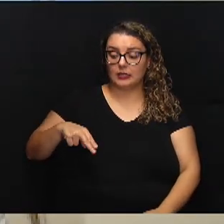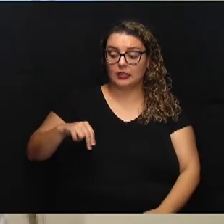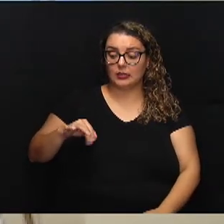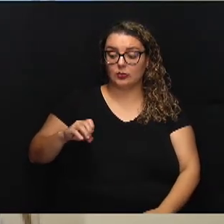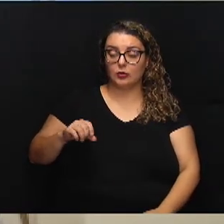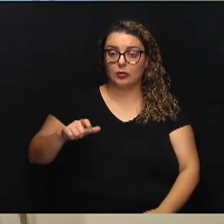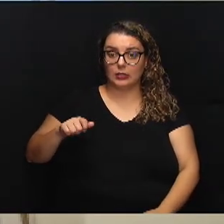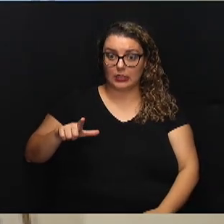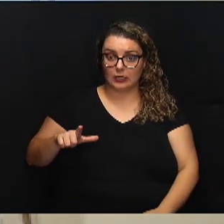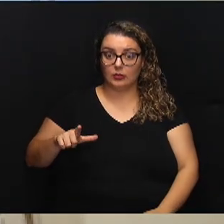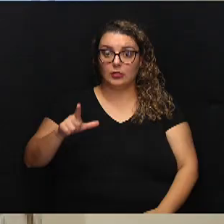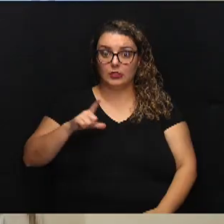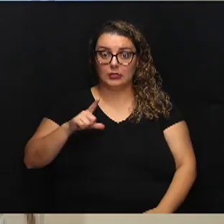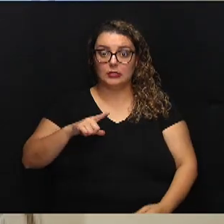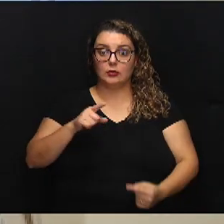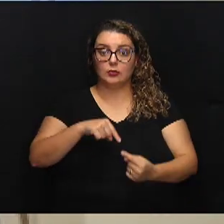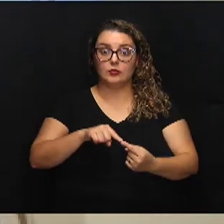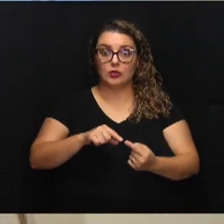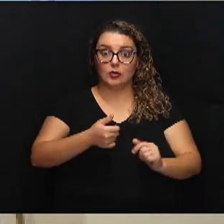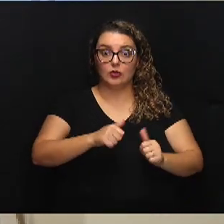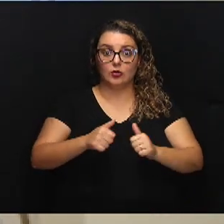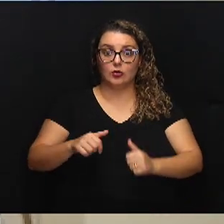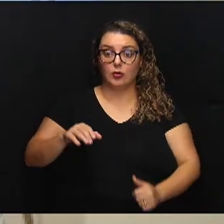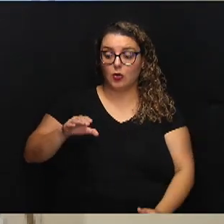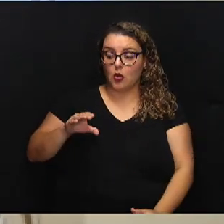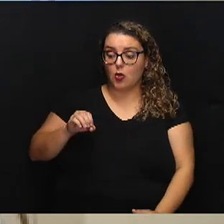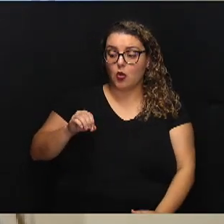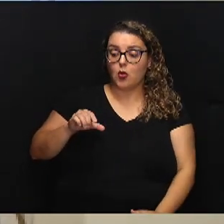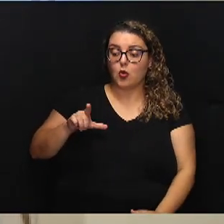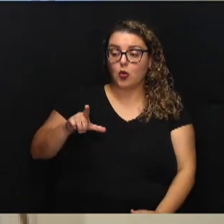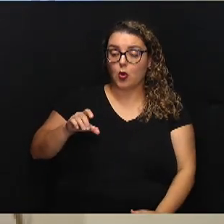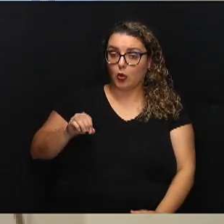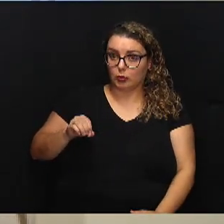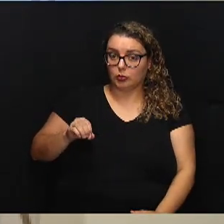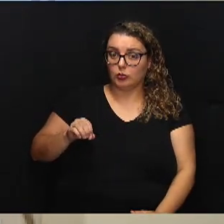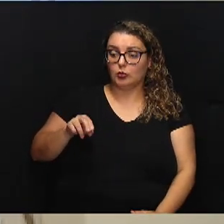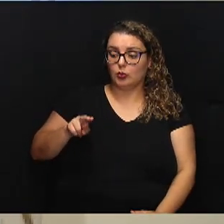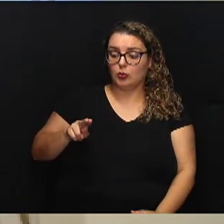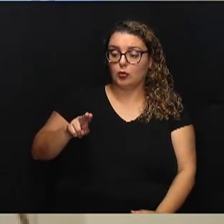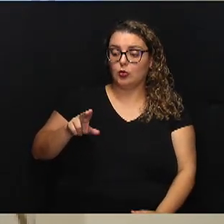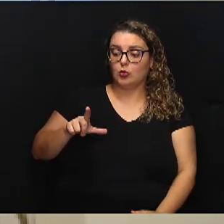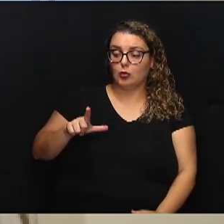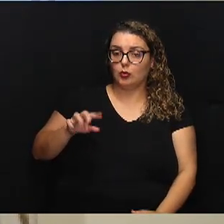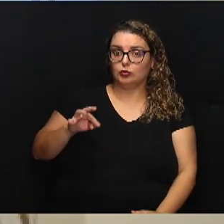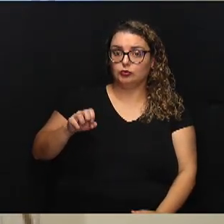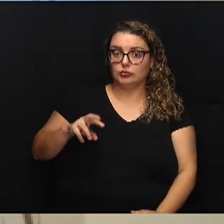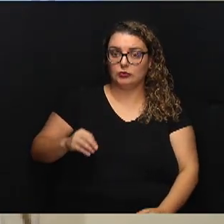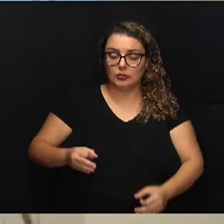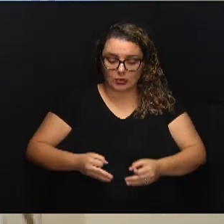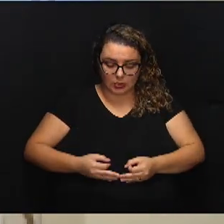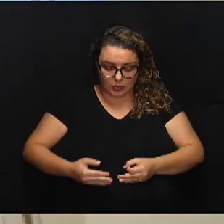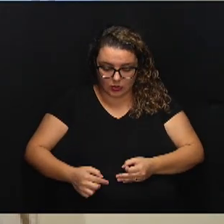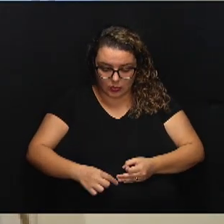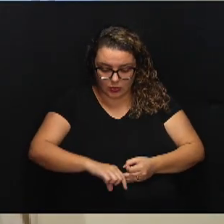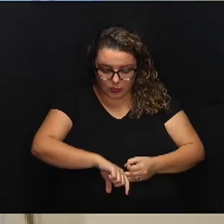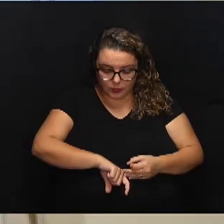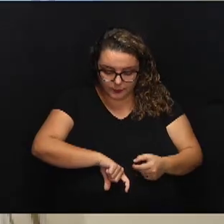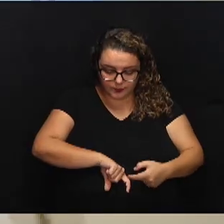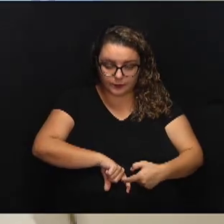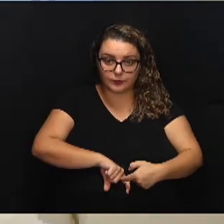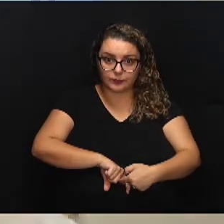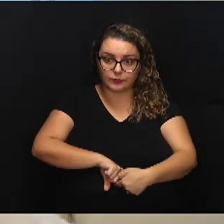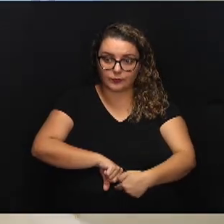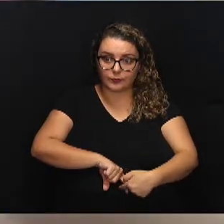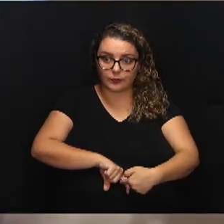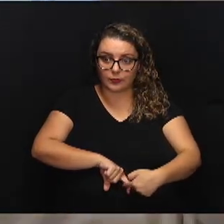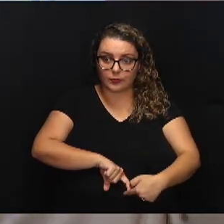que tem por finalidade a avaliação do colo de útero, que é a parte inicial do útero. Fica lá embaixo.